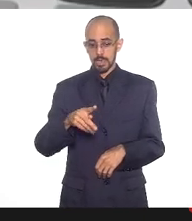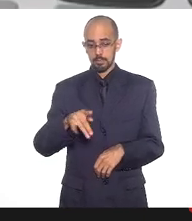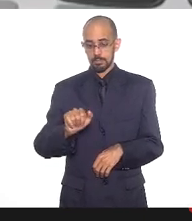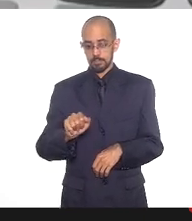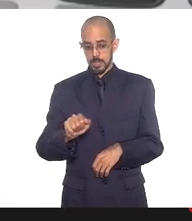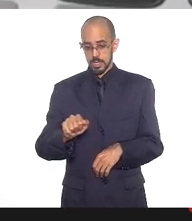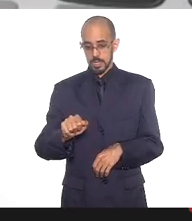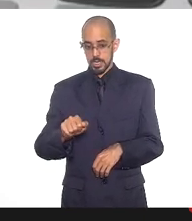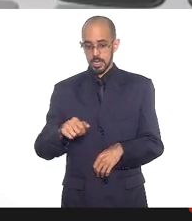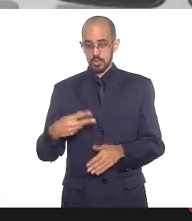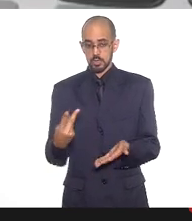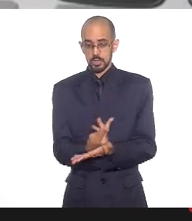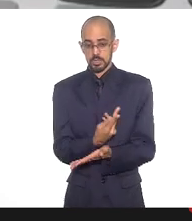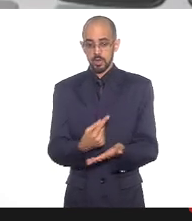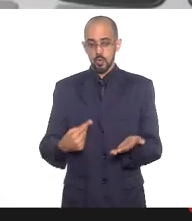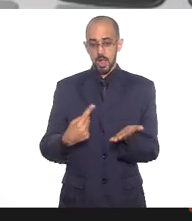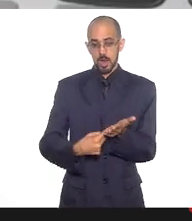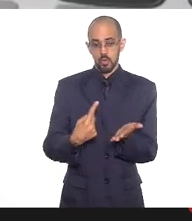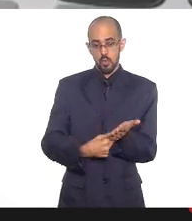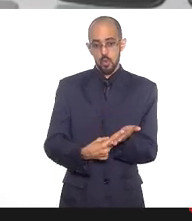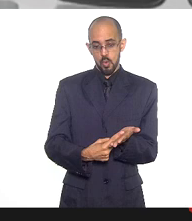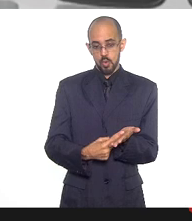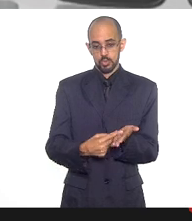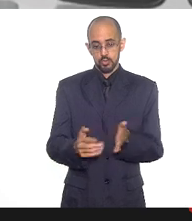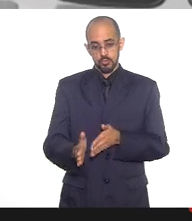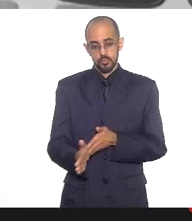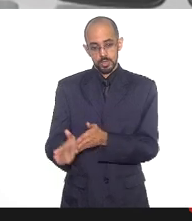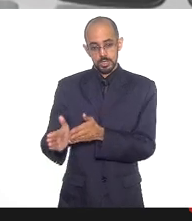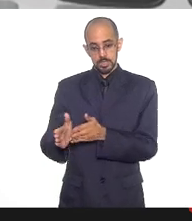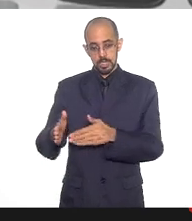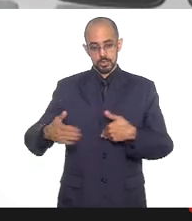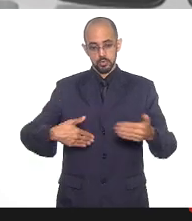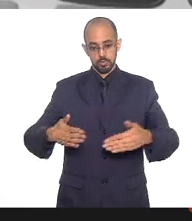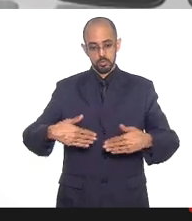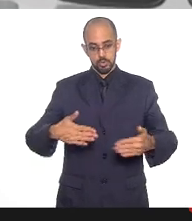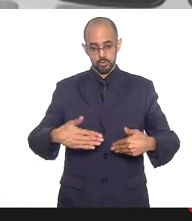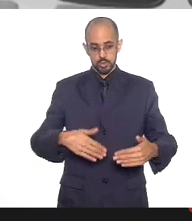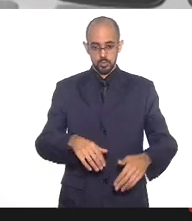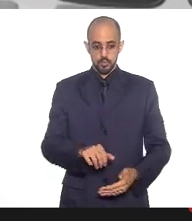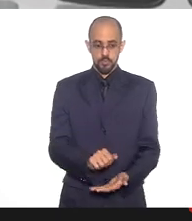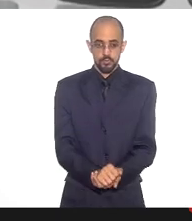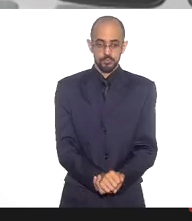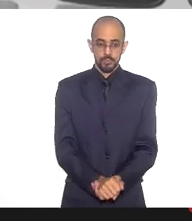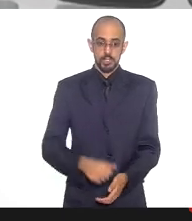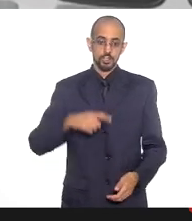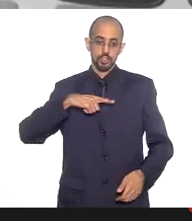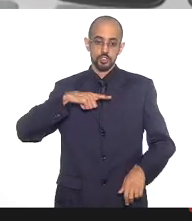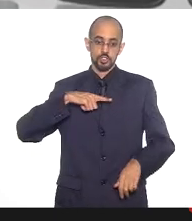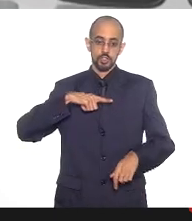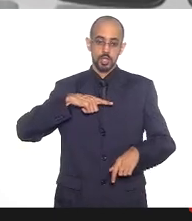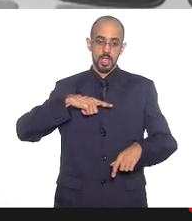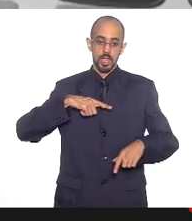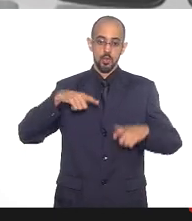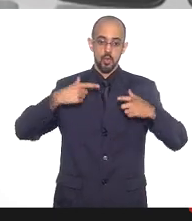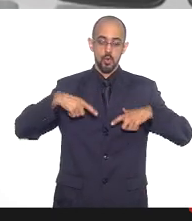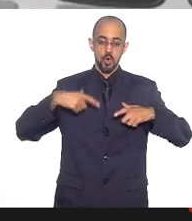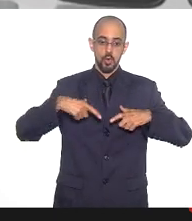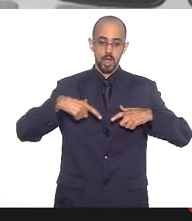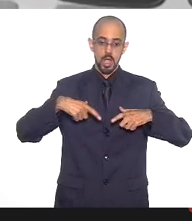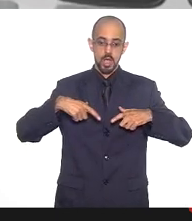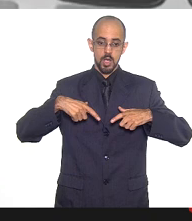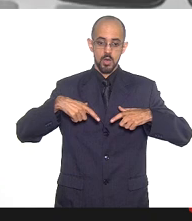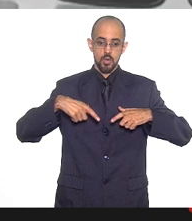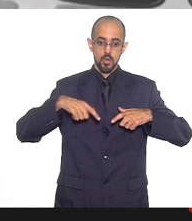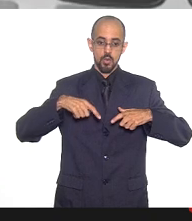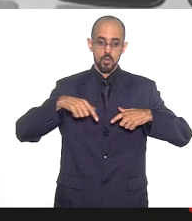de individualização da produção, né, com a CEP Leste. Então, nós temos uma jazida que se estende